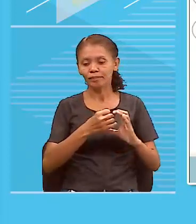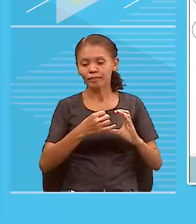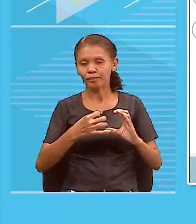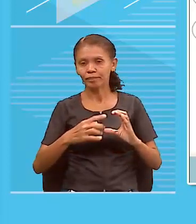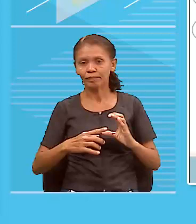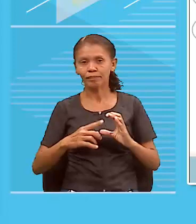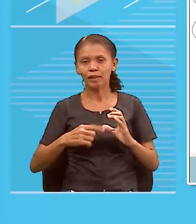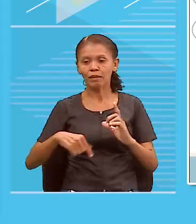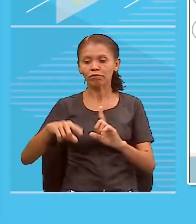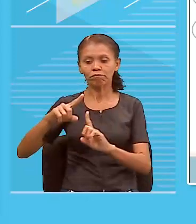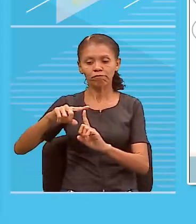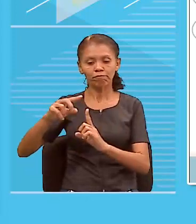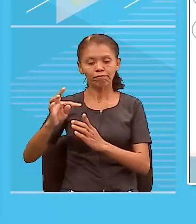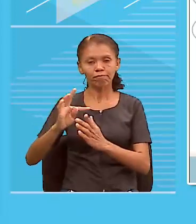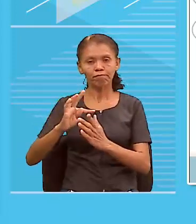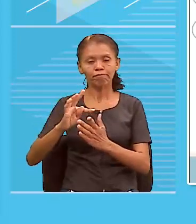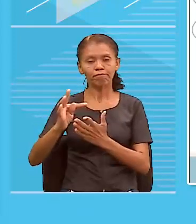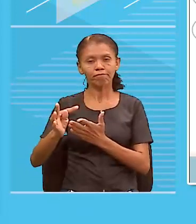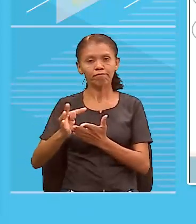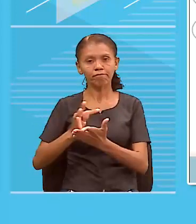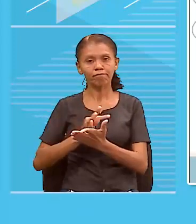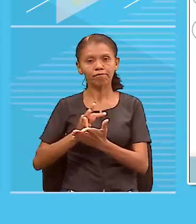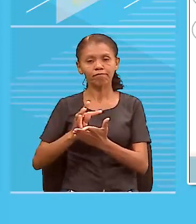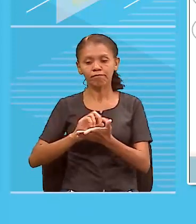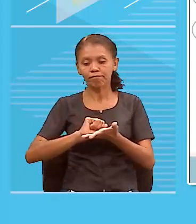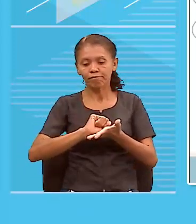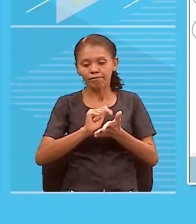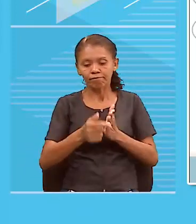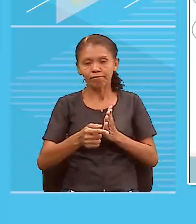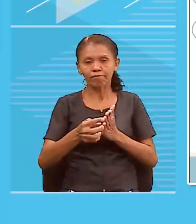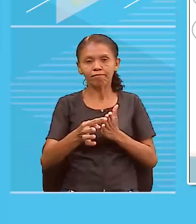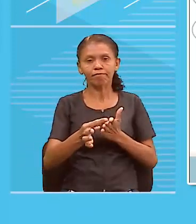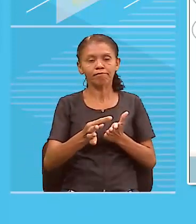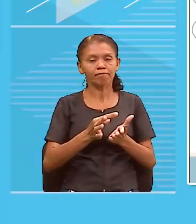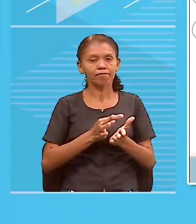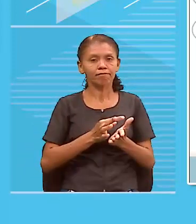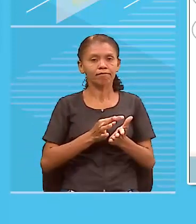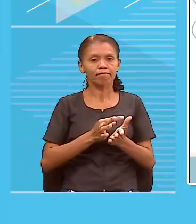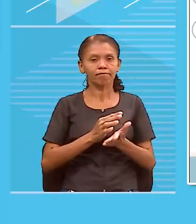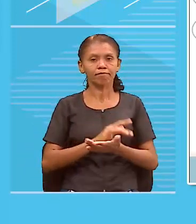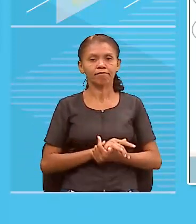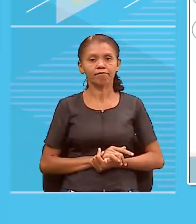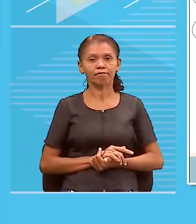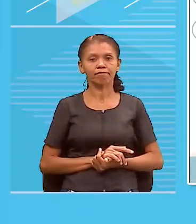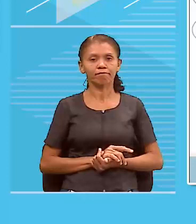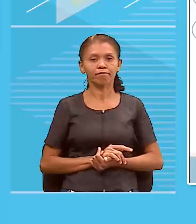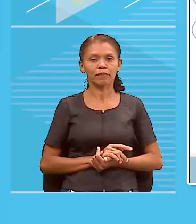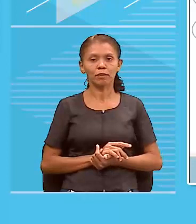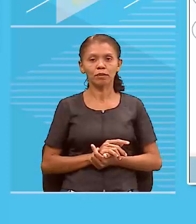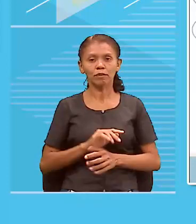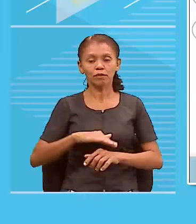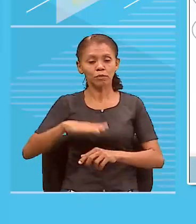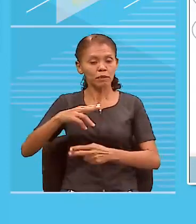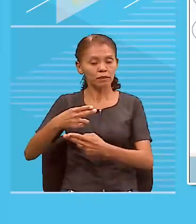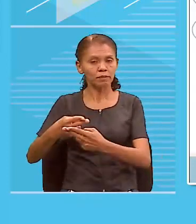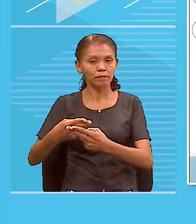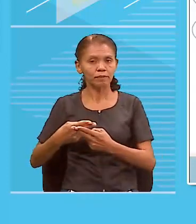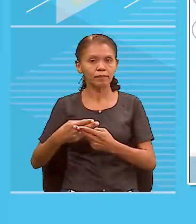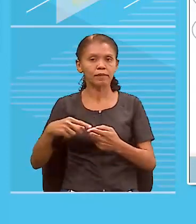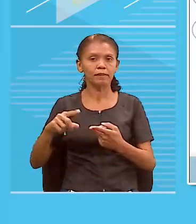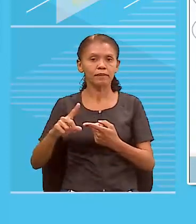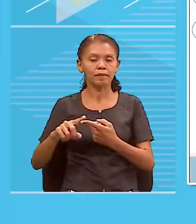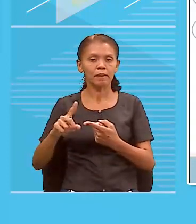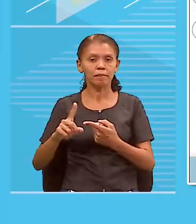gêneros textuais os tipos textuais os mais recorrentes nós vamos verificar a